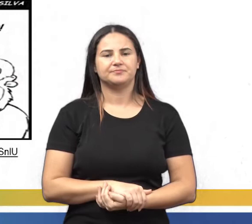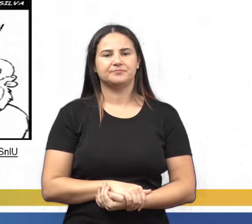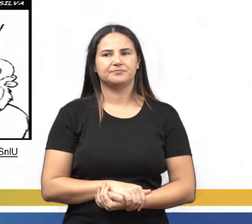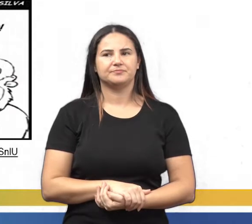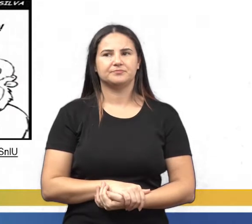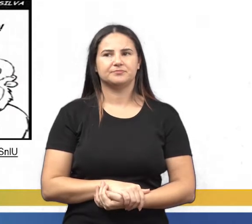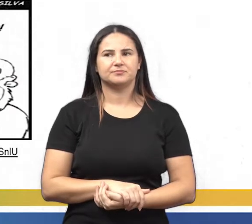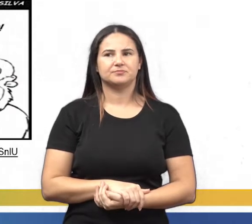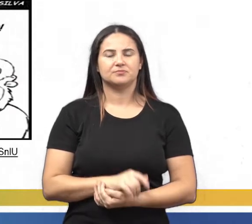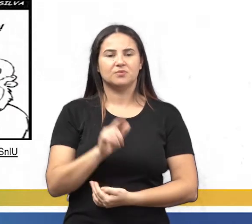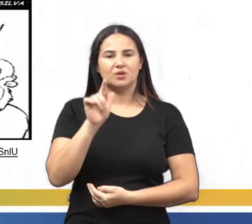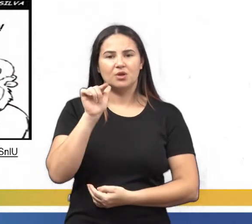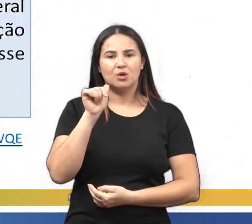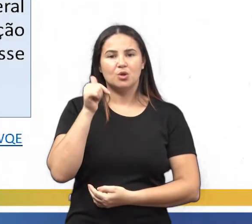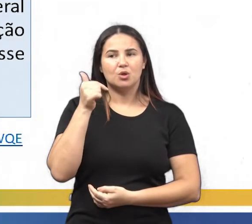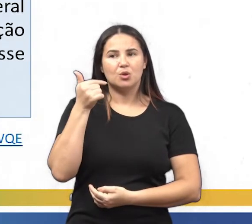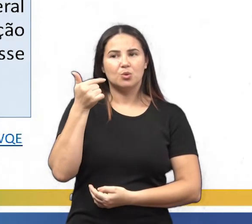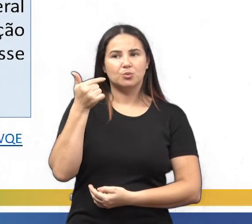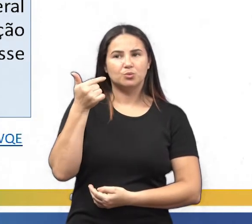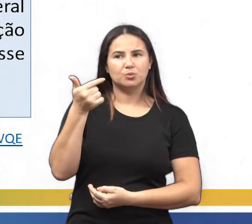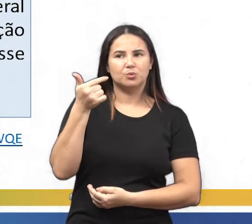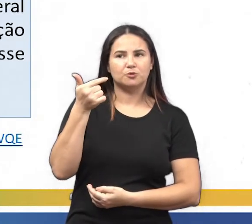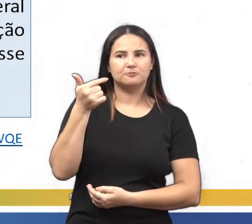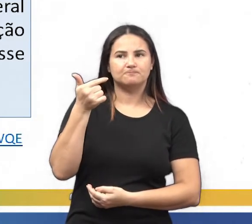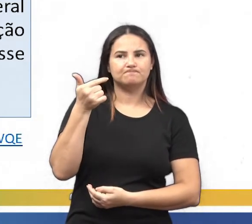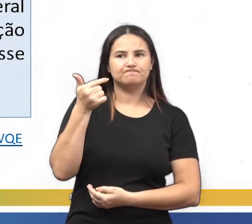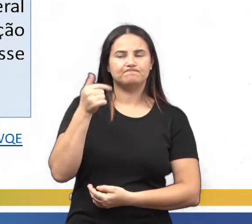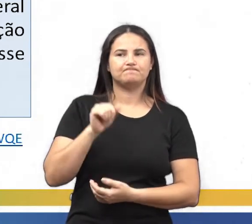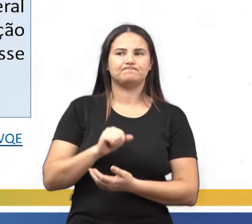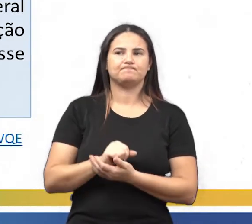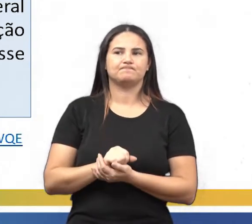No próximo slide, vamos ter